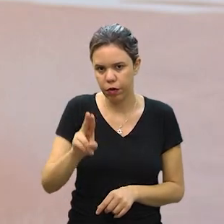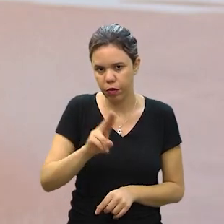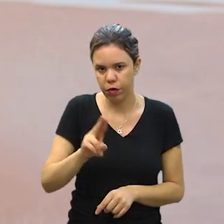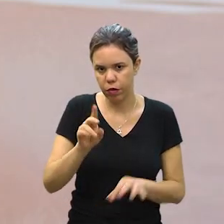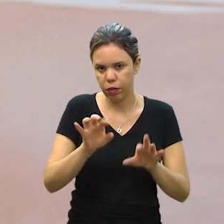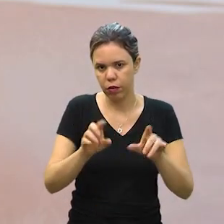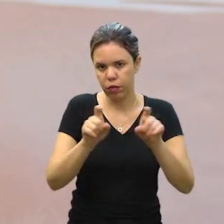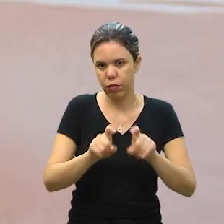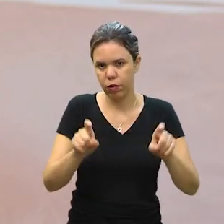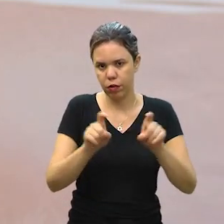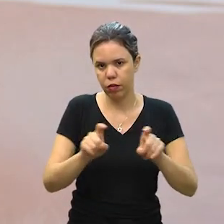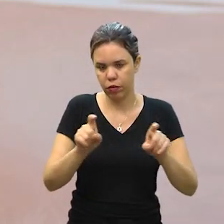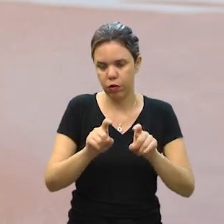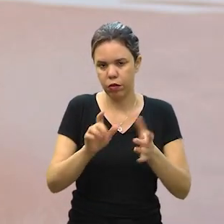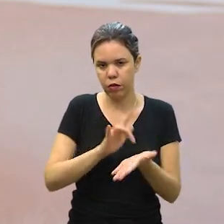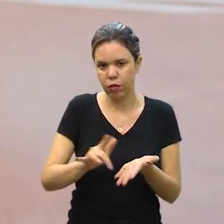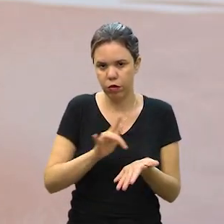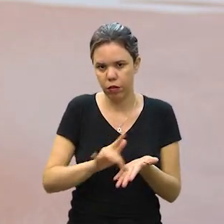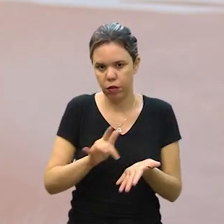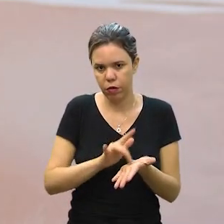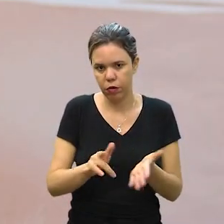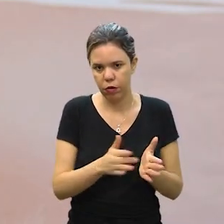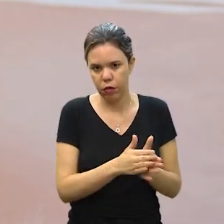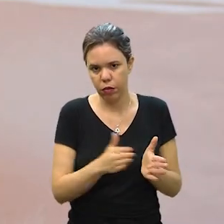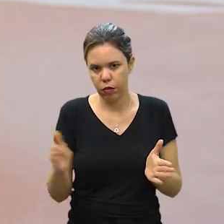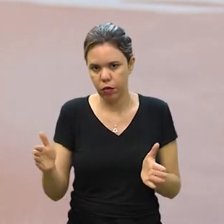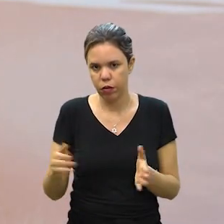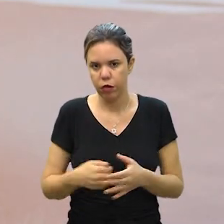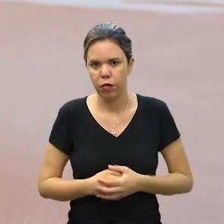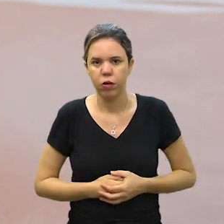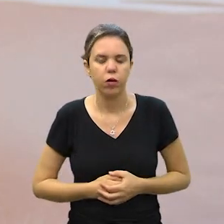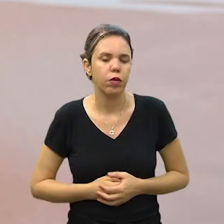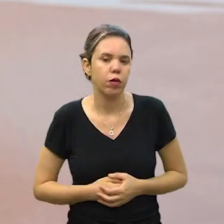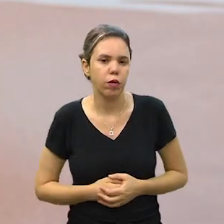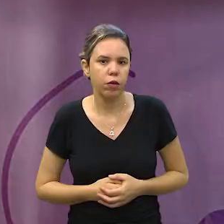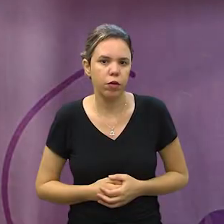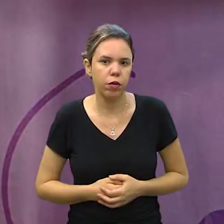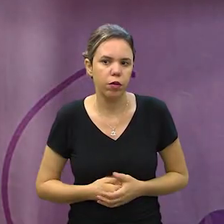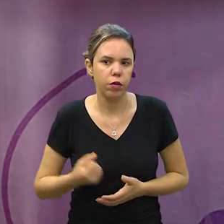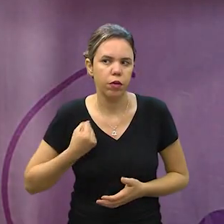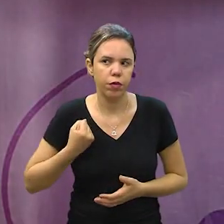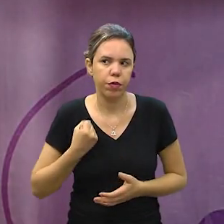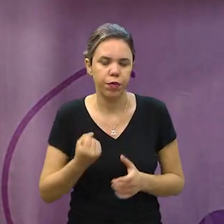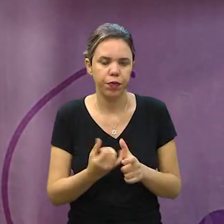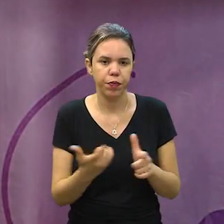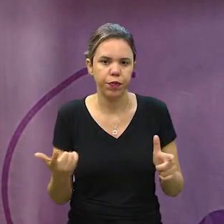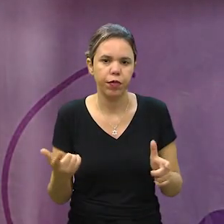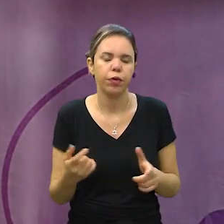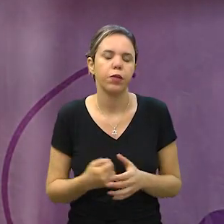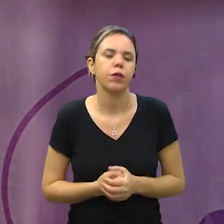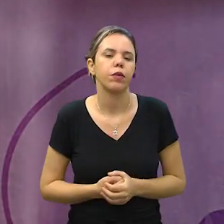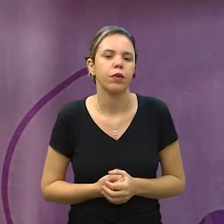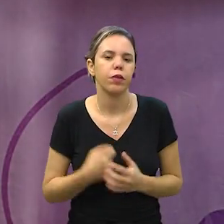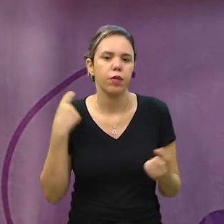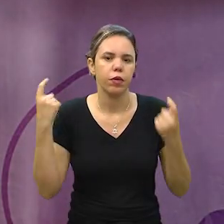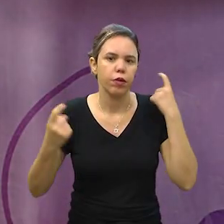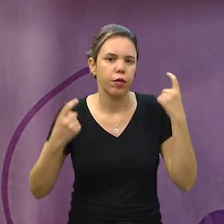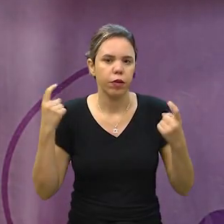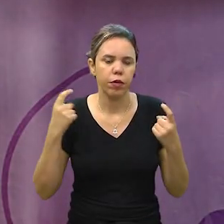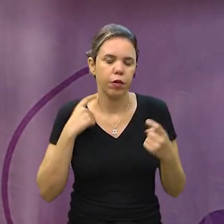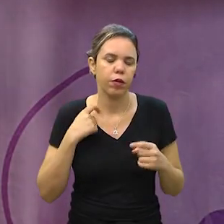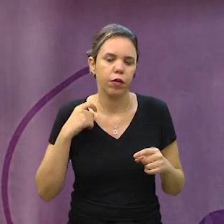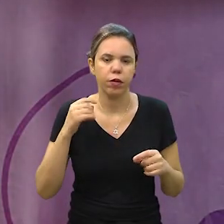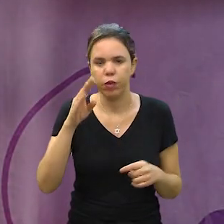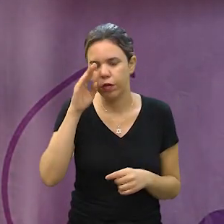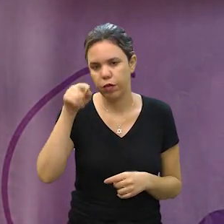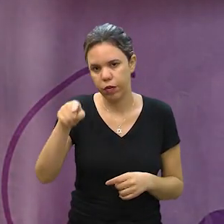consumo de computador, tablet durante esse período. São números altos que acabam aí